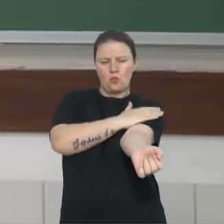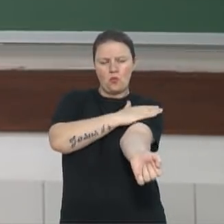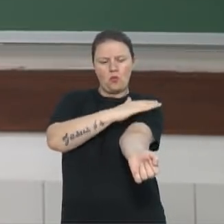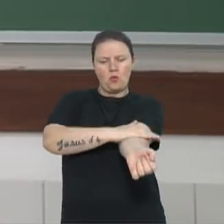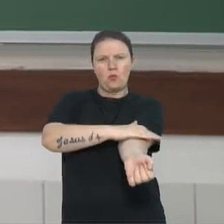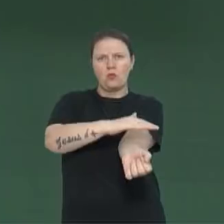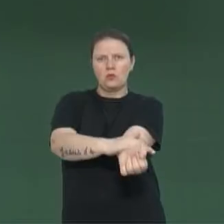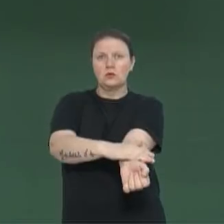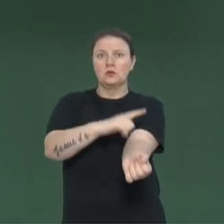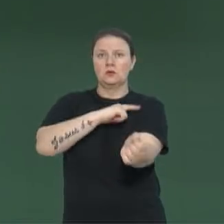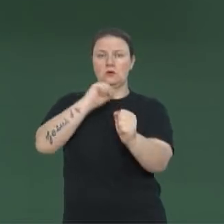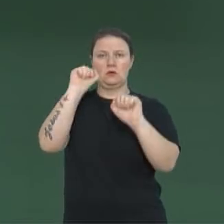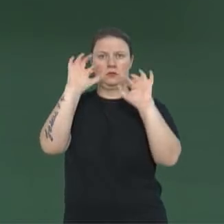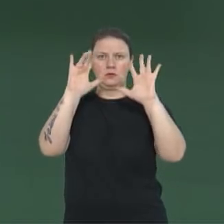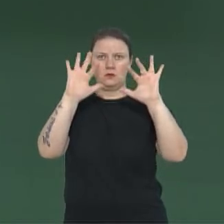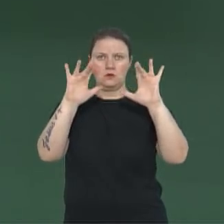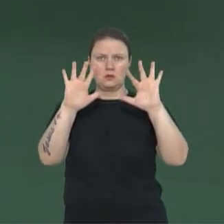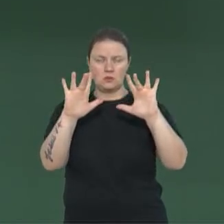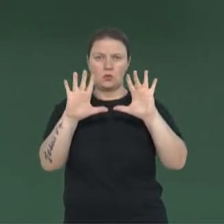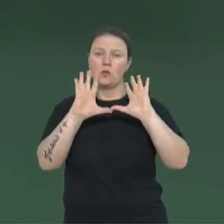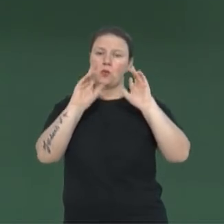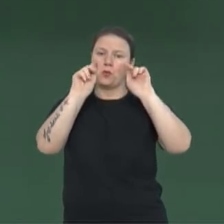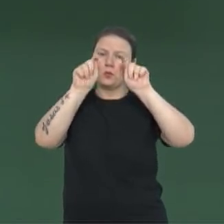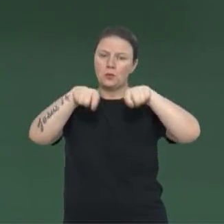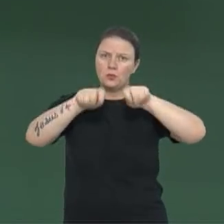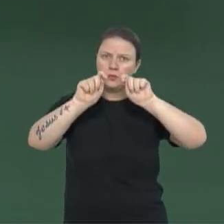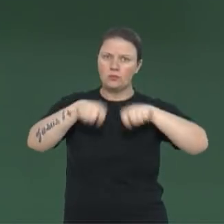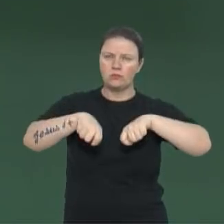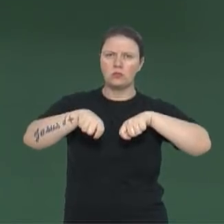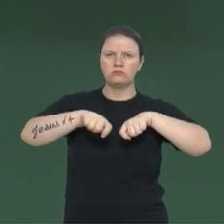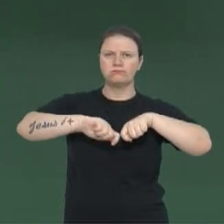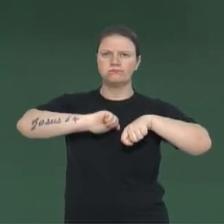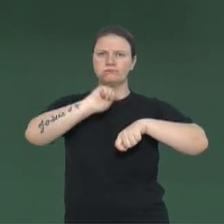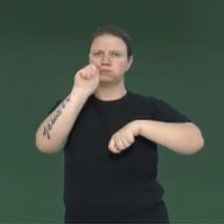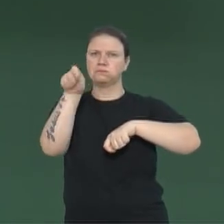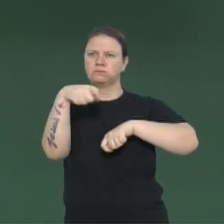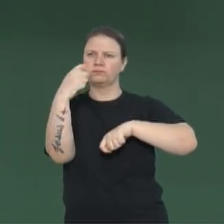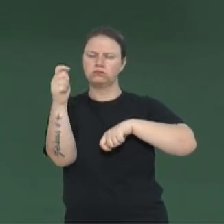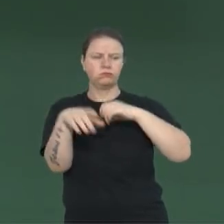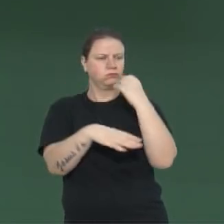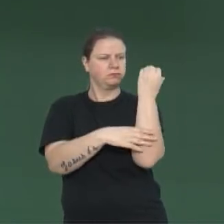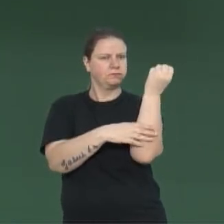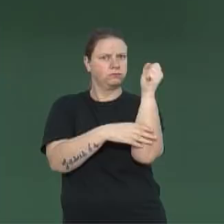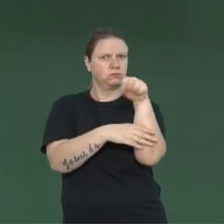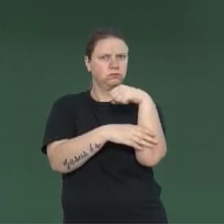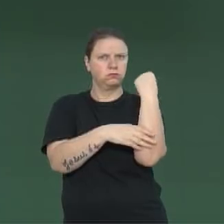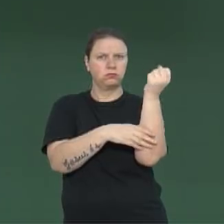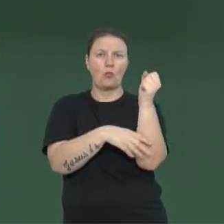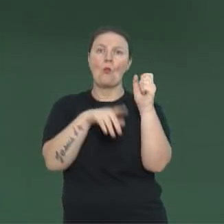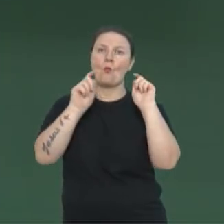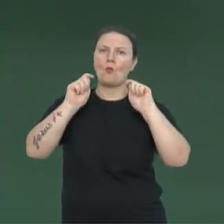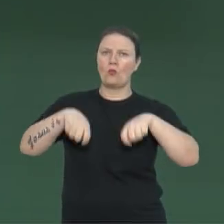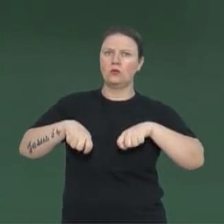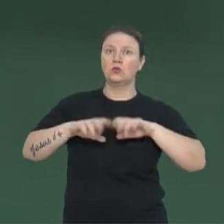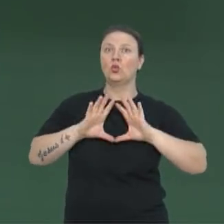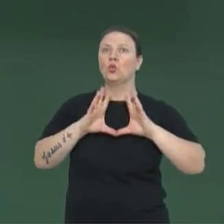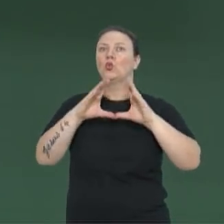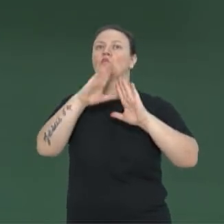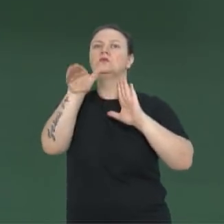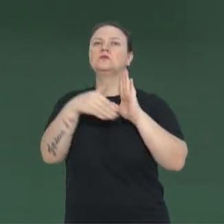antebraço, tenho mão. Posso fazer essa articulação em partes ou no